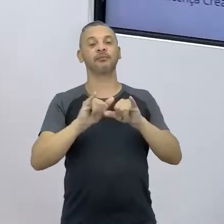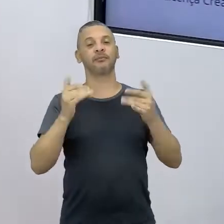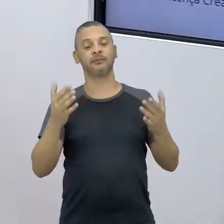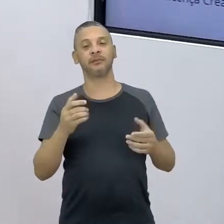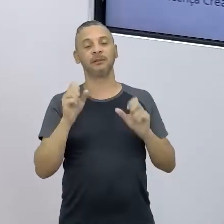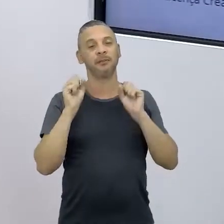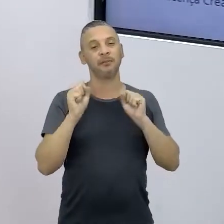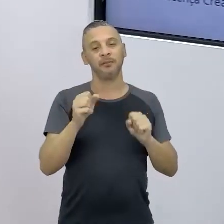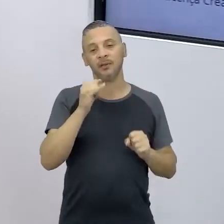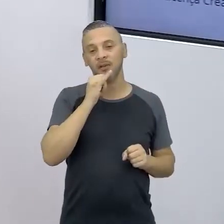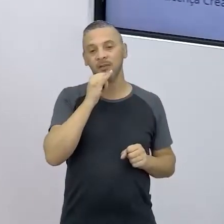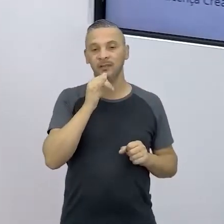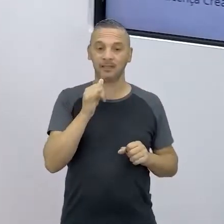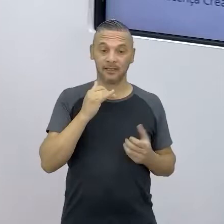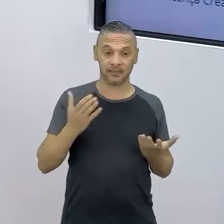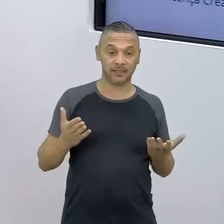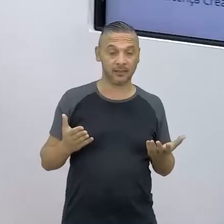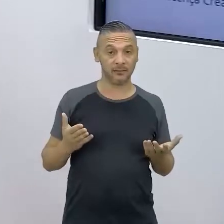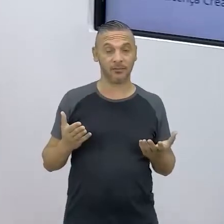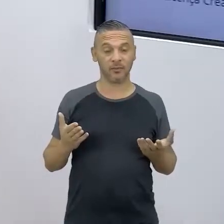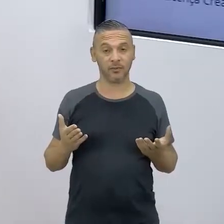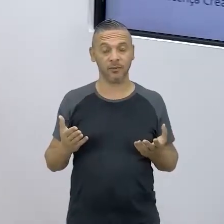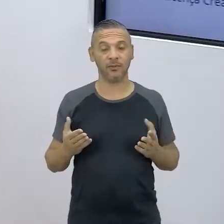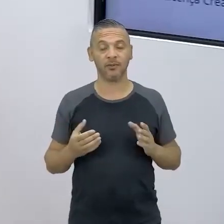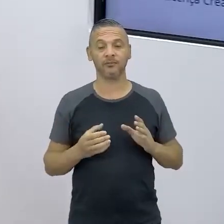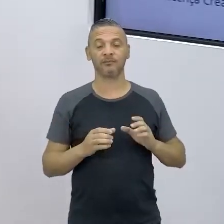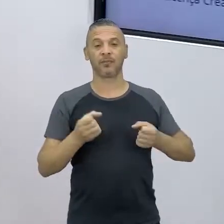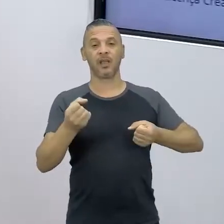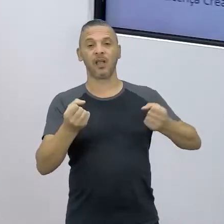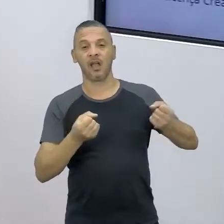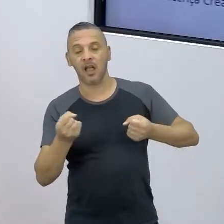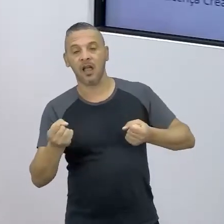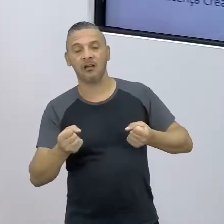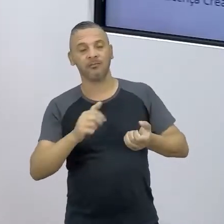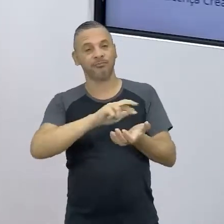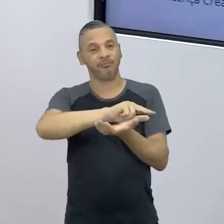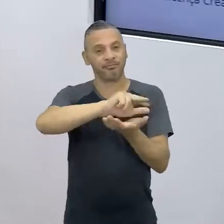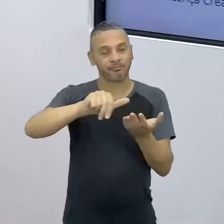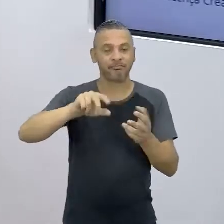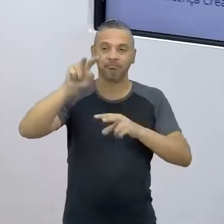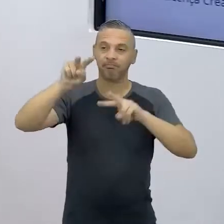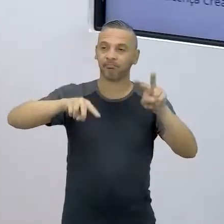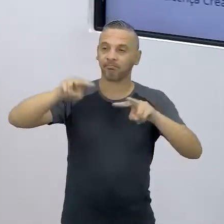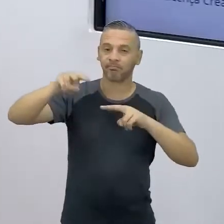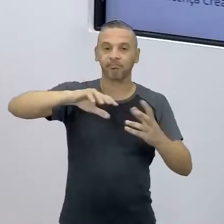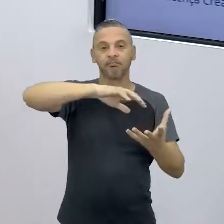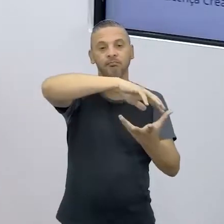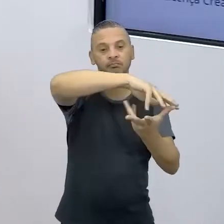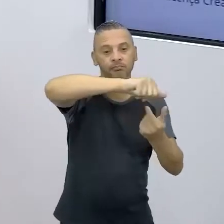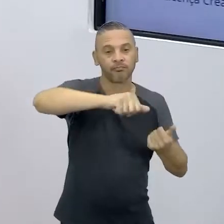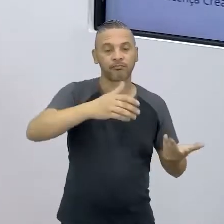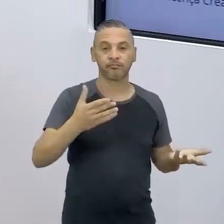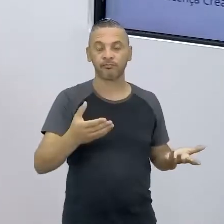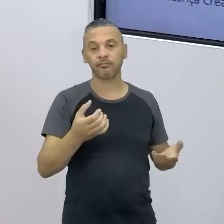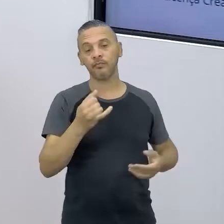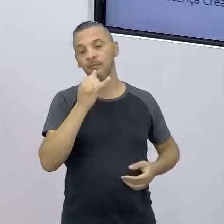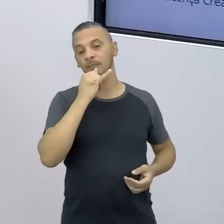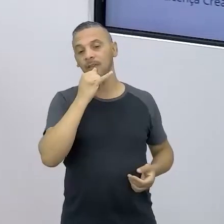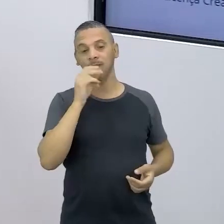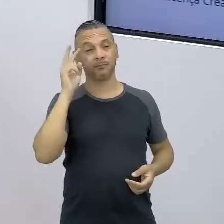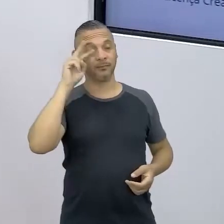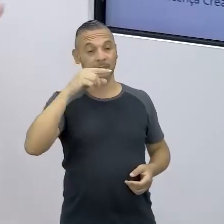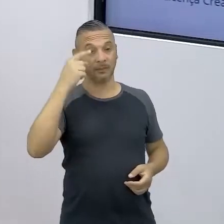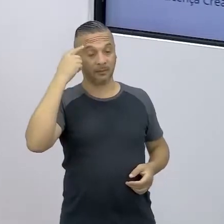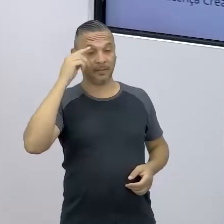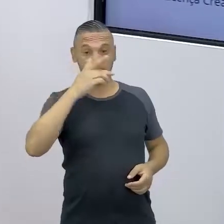pode pegar marca, vamos lá, pega marca de algum carro que seja mundial também. É que me veio refrigerante na cabeça. Essa eu tenho